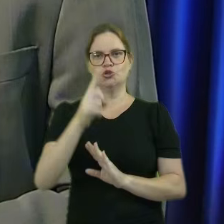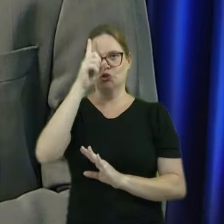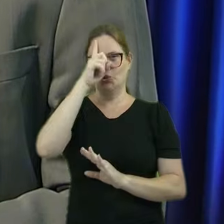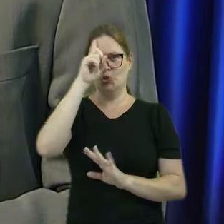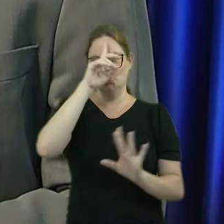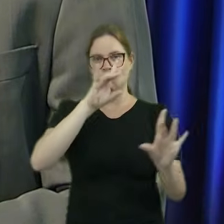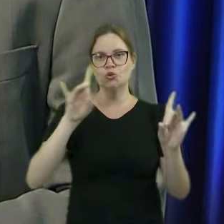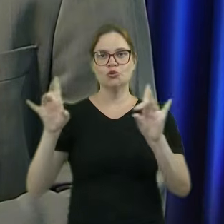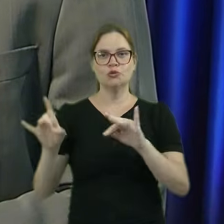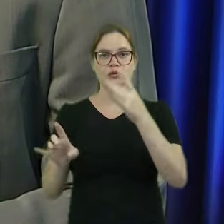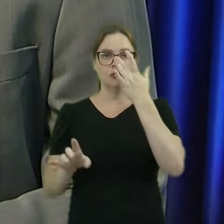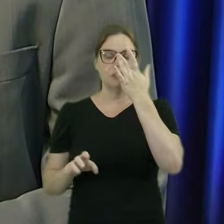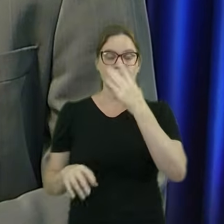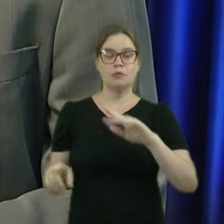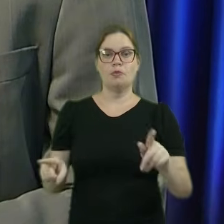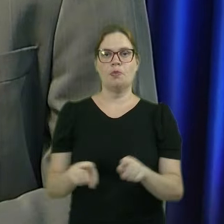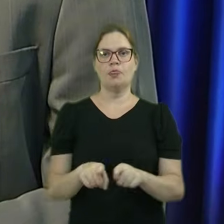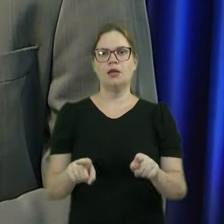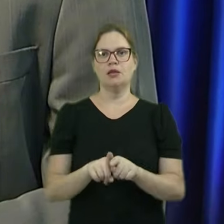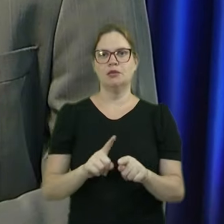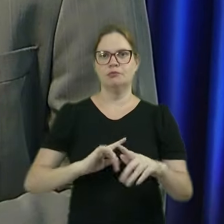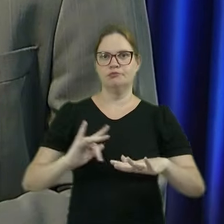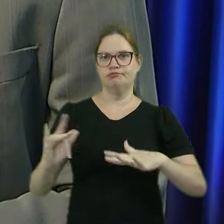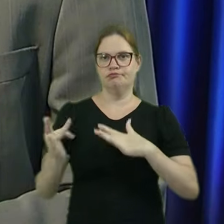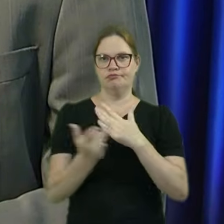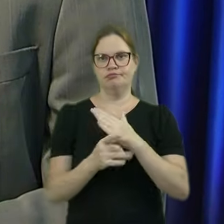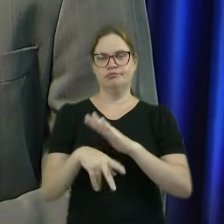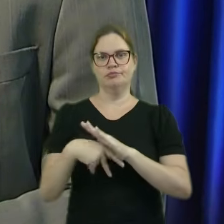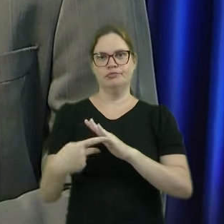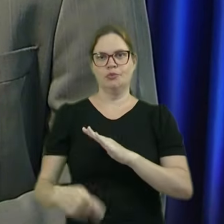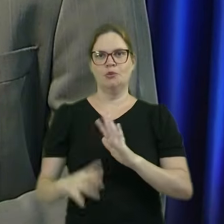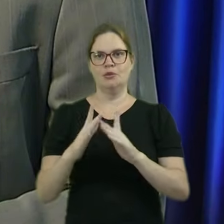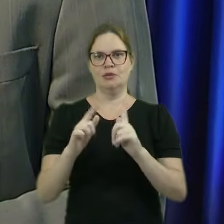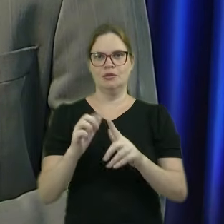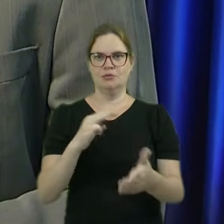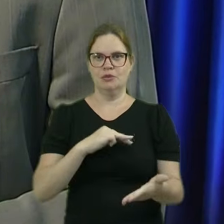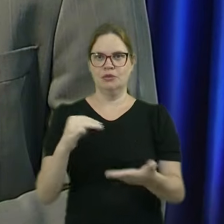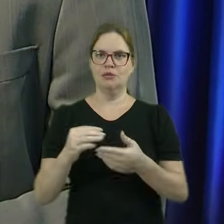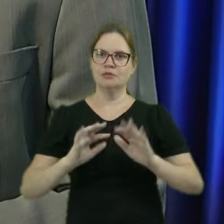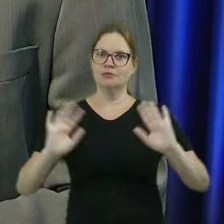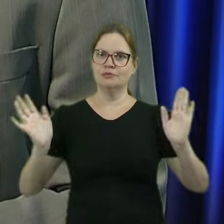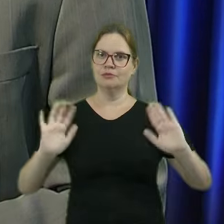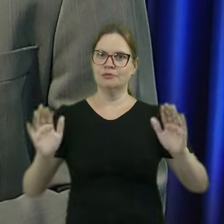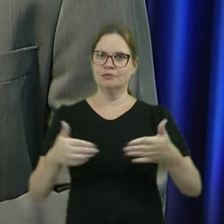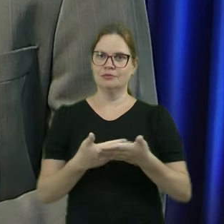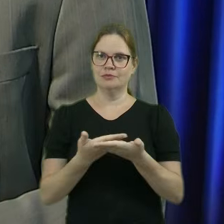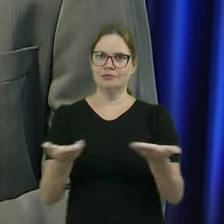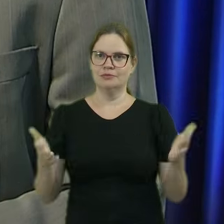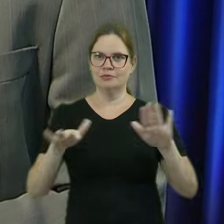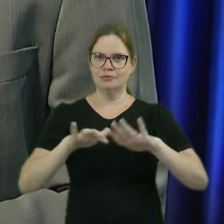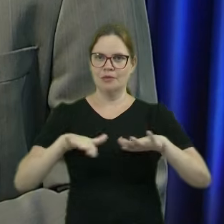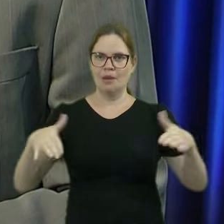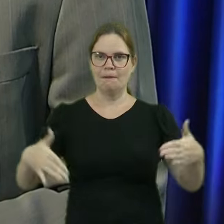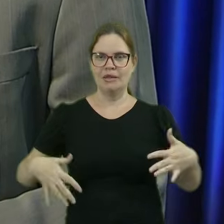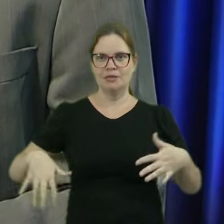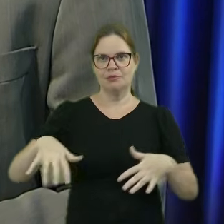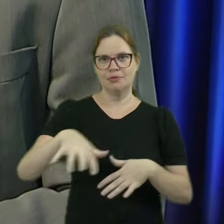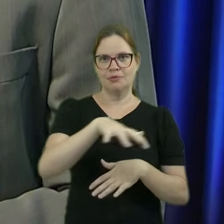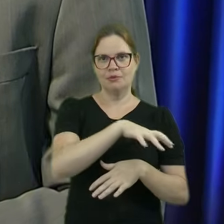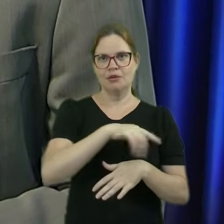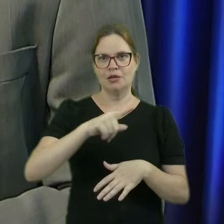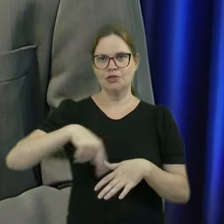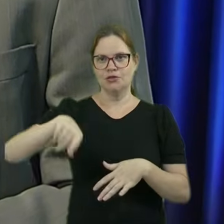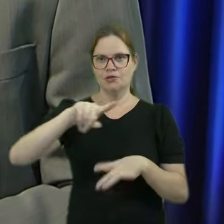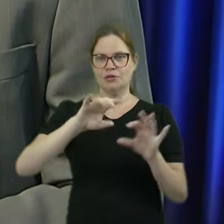Manaim e também nas nossas mídias sociais. Nos despedimos também da mesa aqui, dos companheiros e de